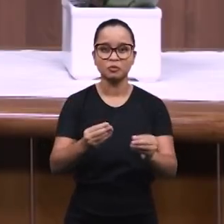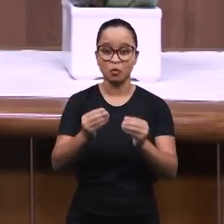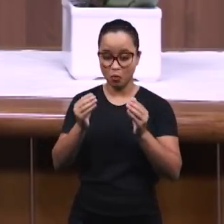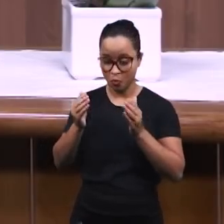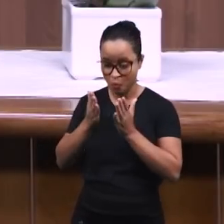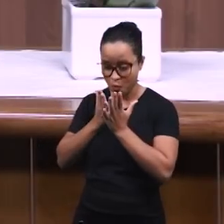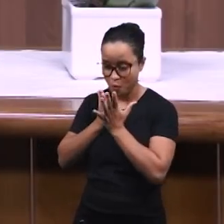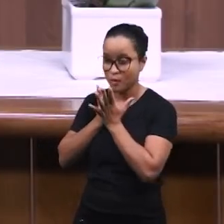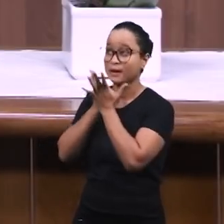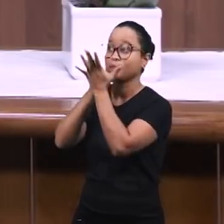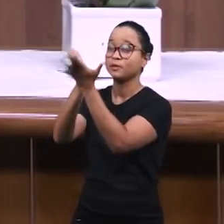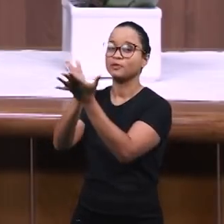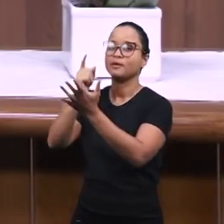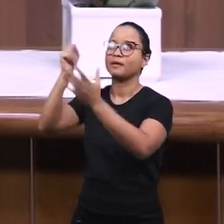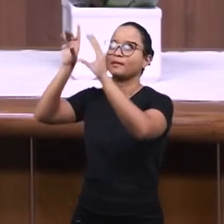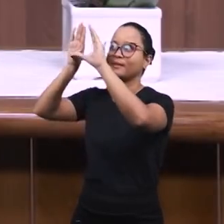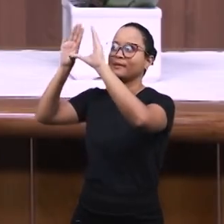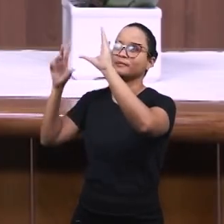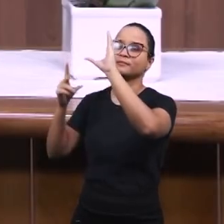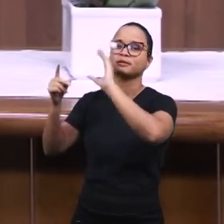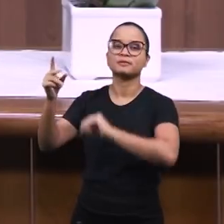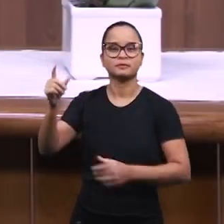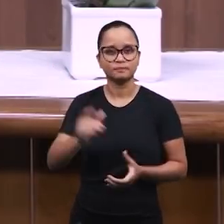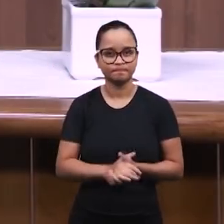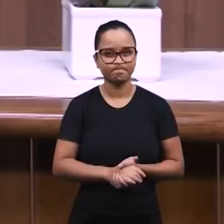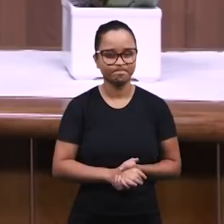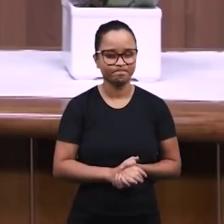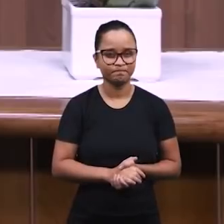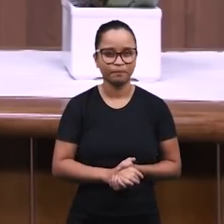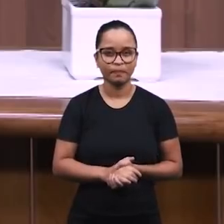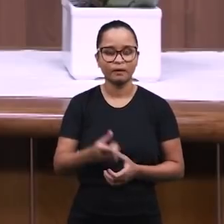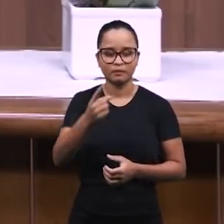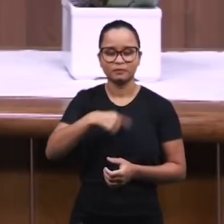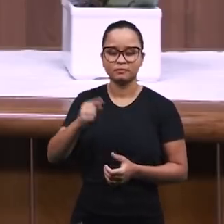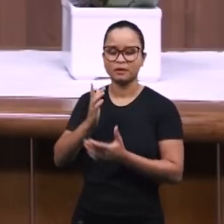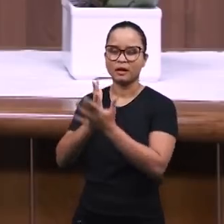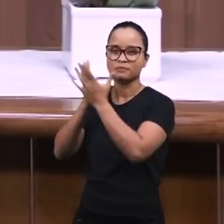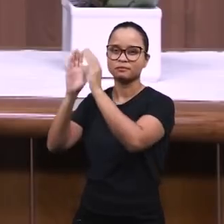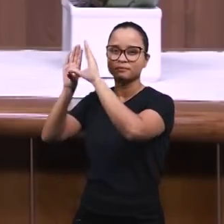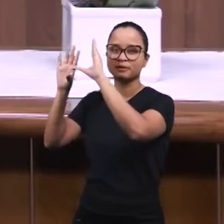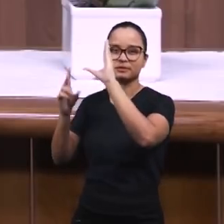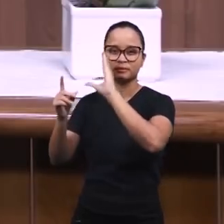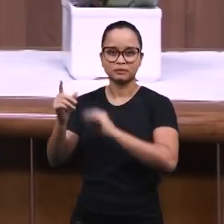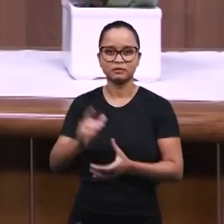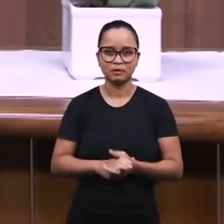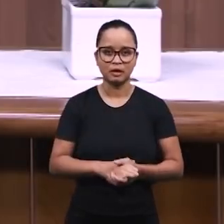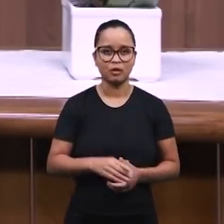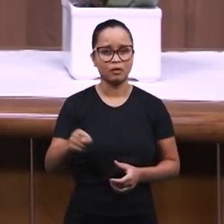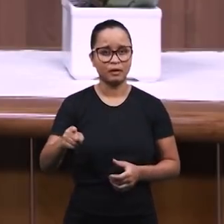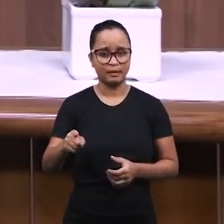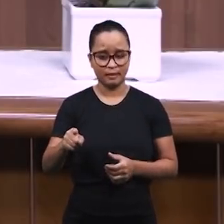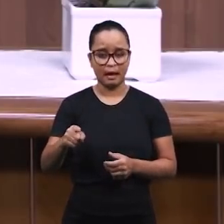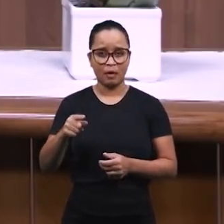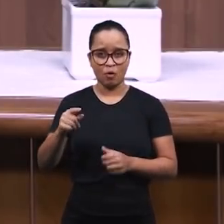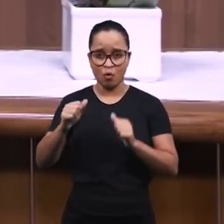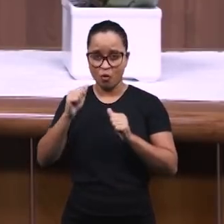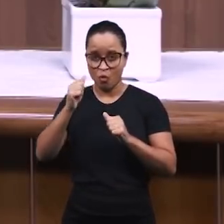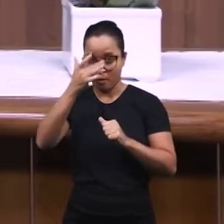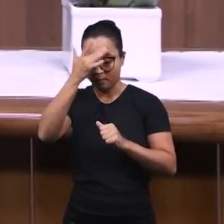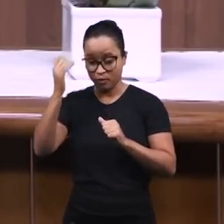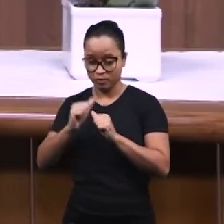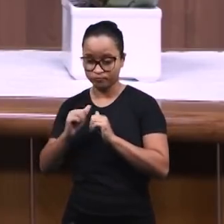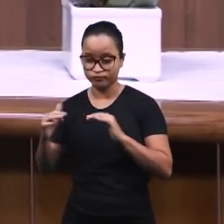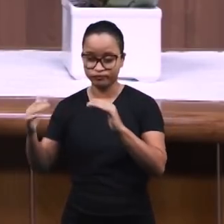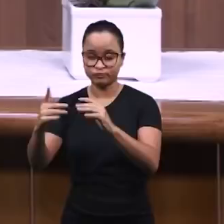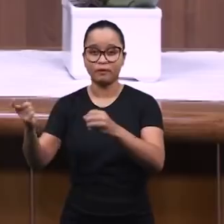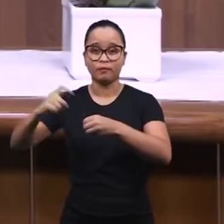que é o caminho para chegarmos na outra margem. Passemos para a outra margem. A multidão volta para casa.